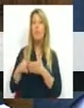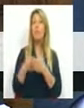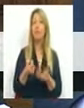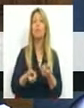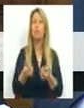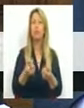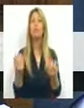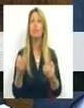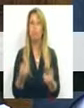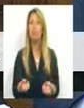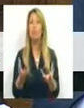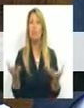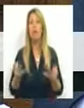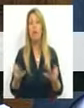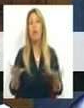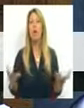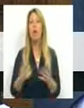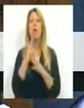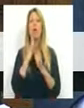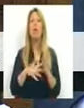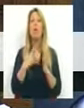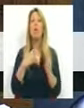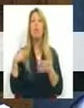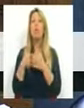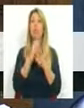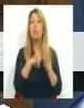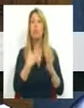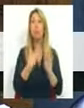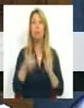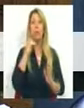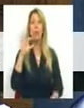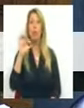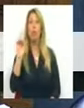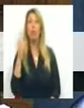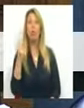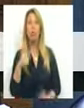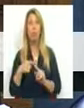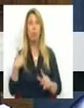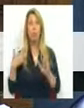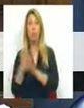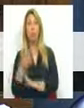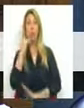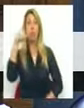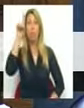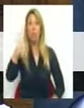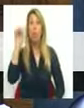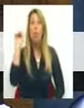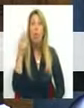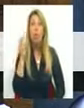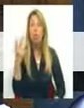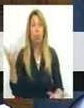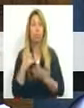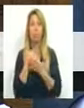No processo do plano de reestruturação de 8 de outubro, eu acabava de chegar de 1 de outubro, o meu contributo foi substancialmente